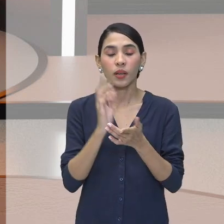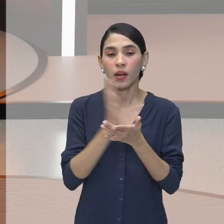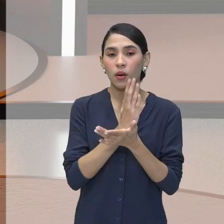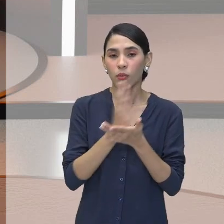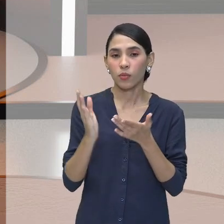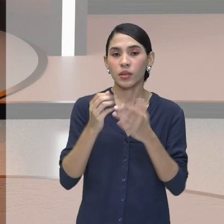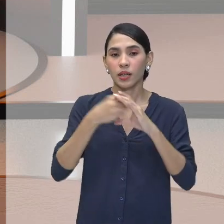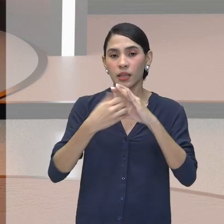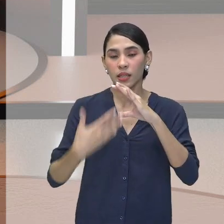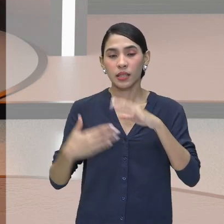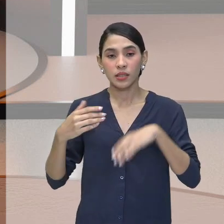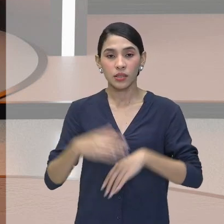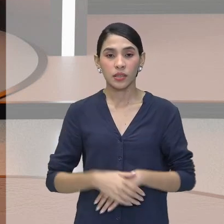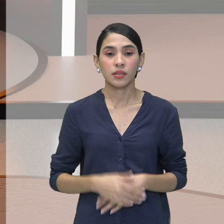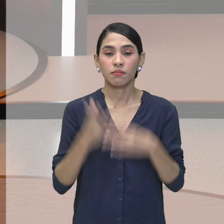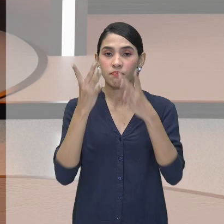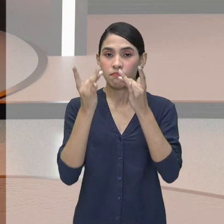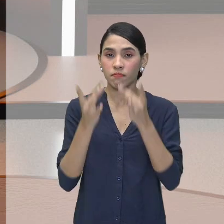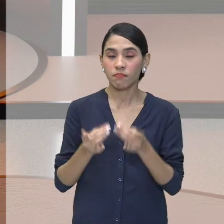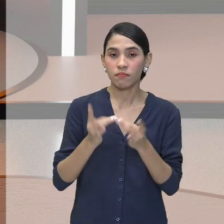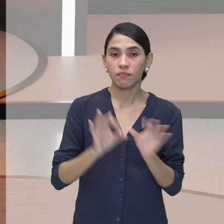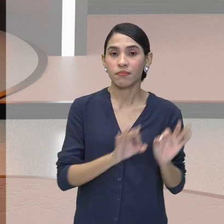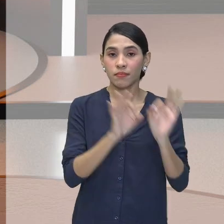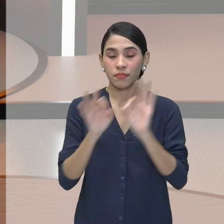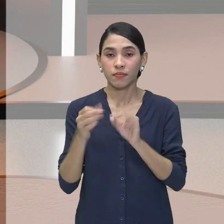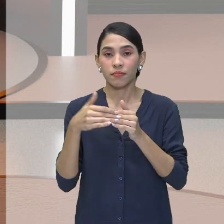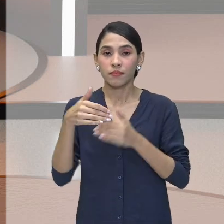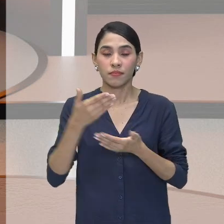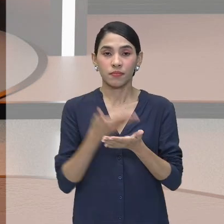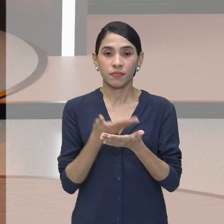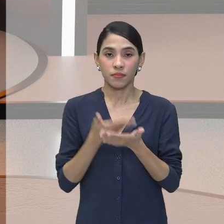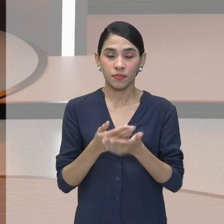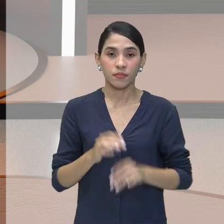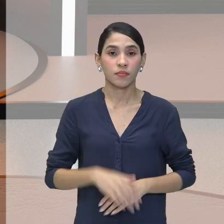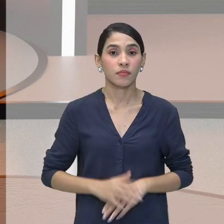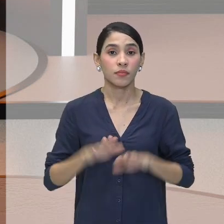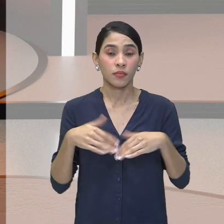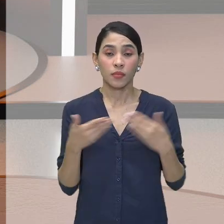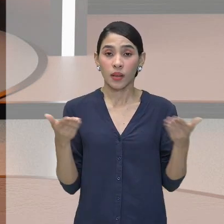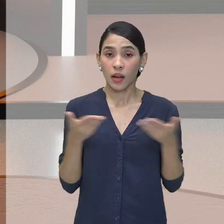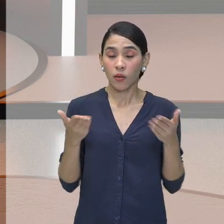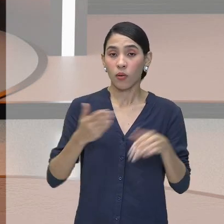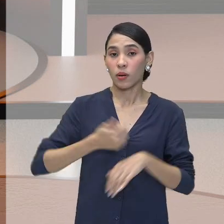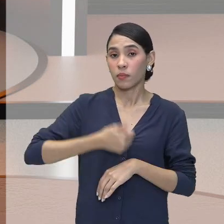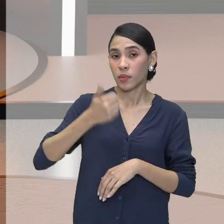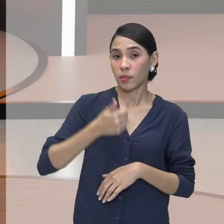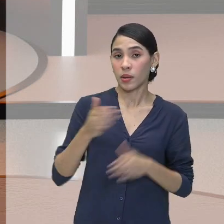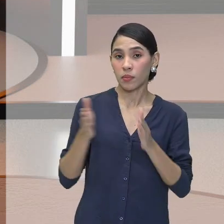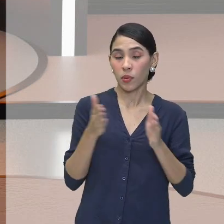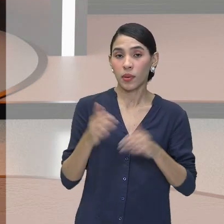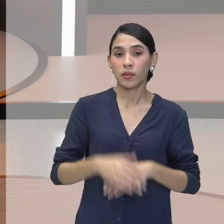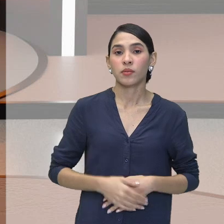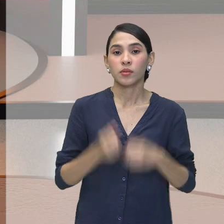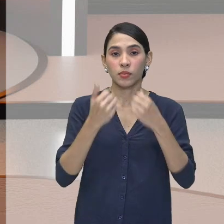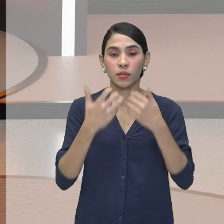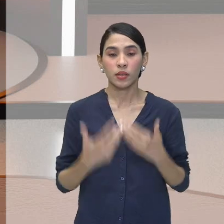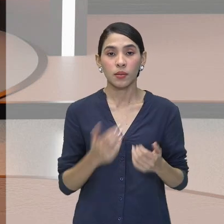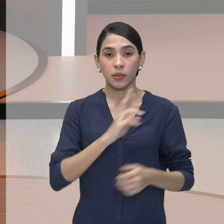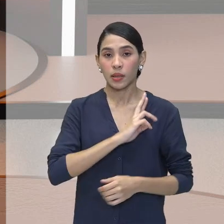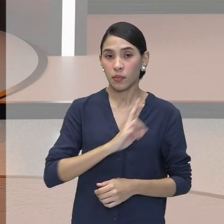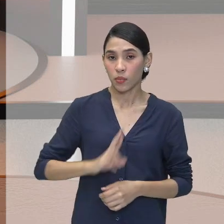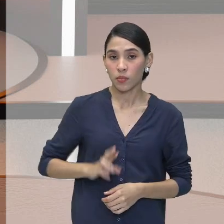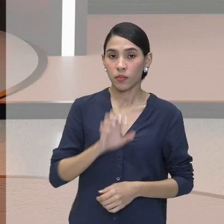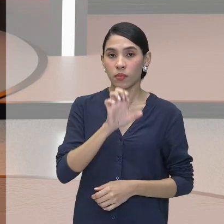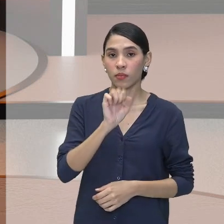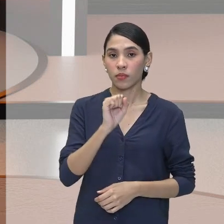que a gente vai ver durante o andamento das nossas aulas. Então agora, nesse primeiro momento, nós abordamos a chamada República da